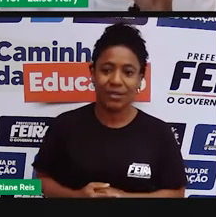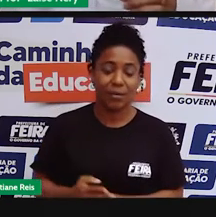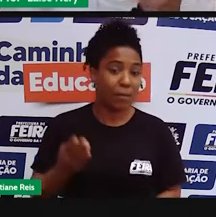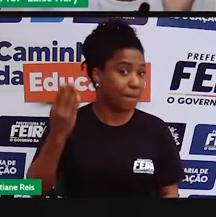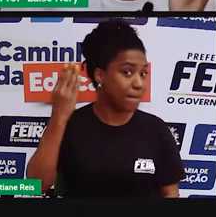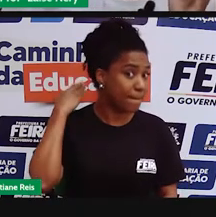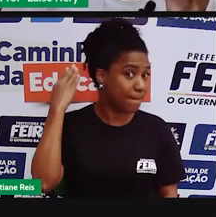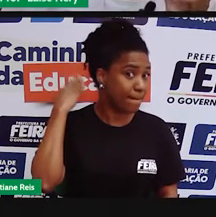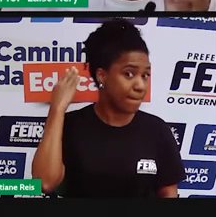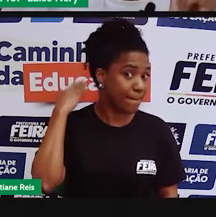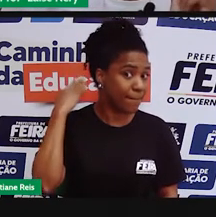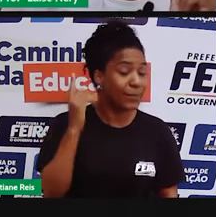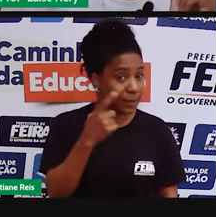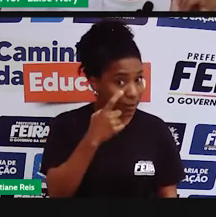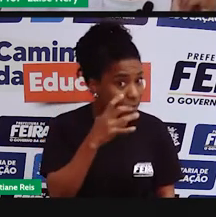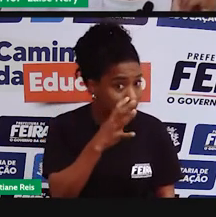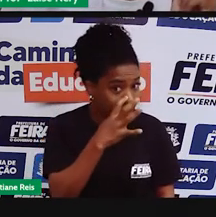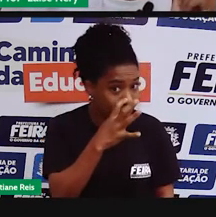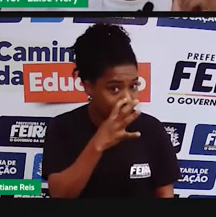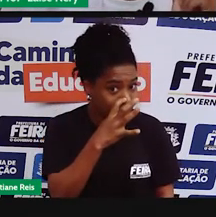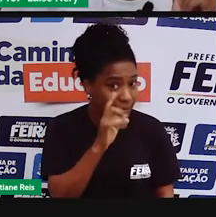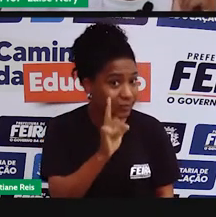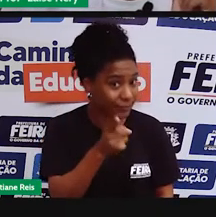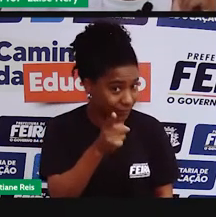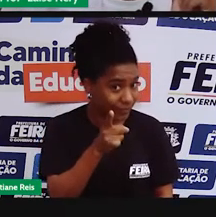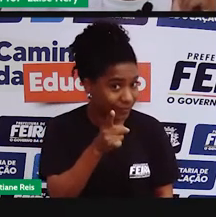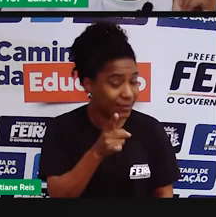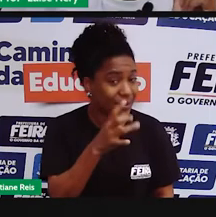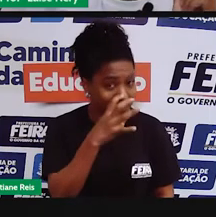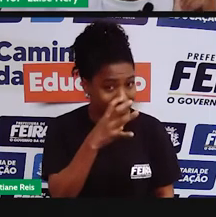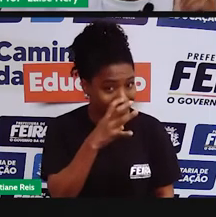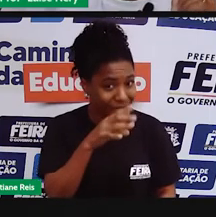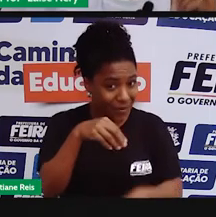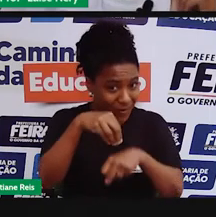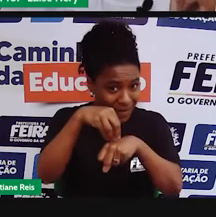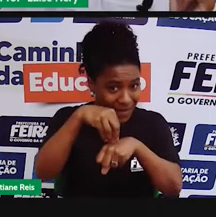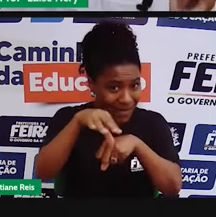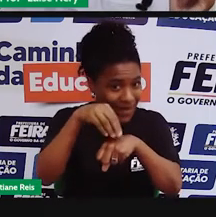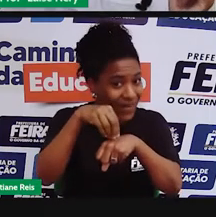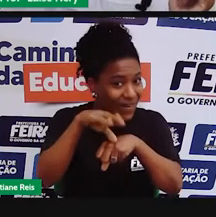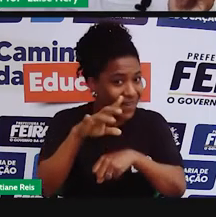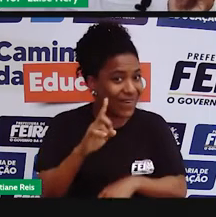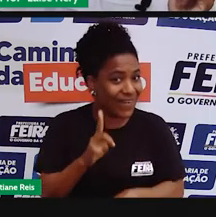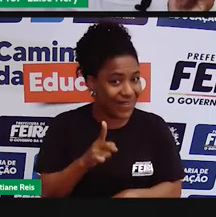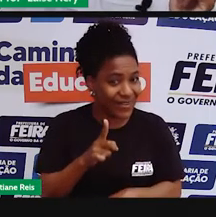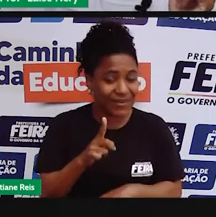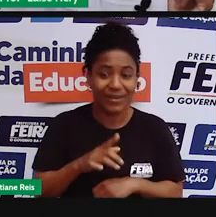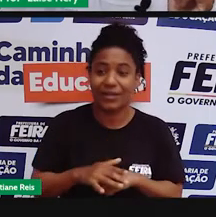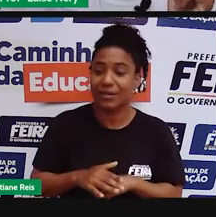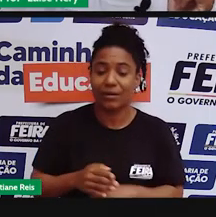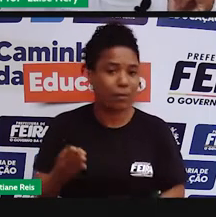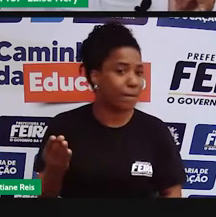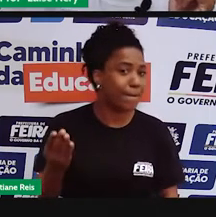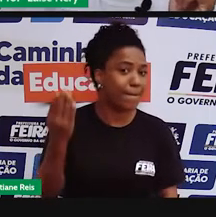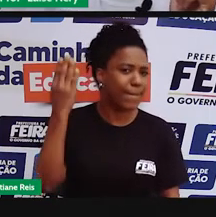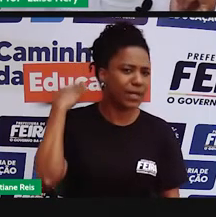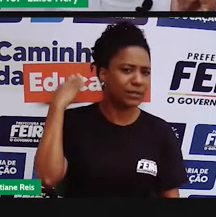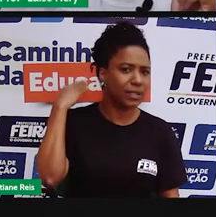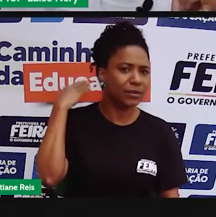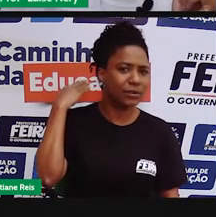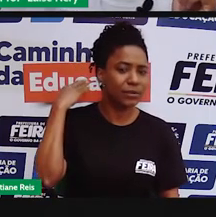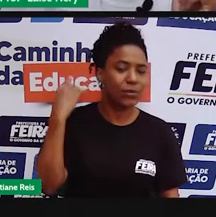passado também, atenção, olha a dica da prof. O passado também é chamado